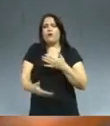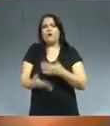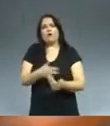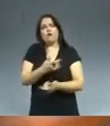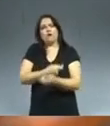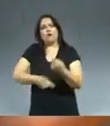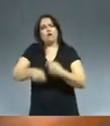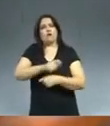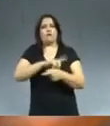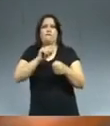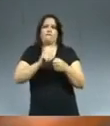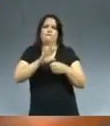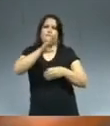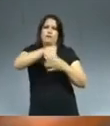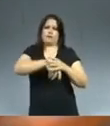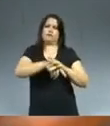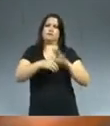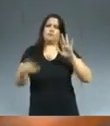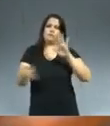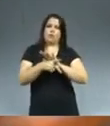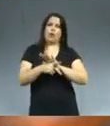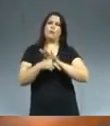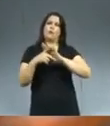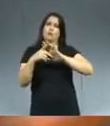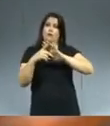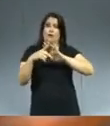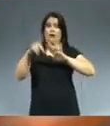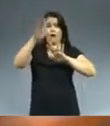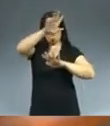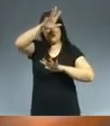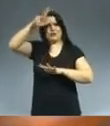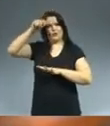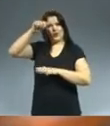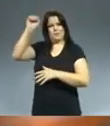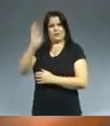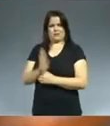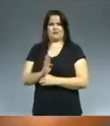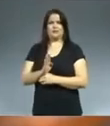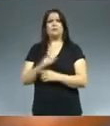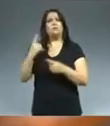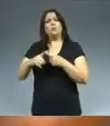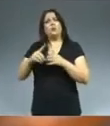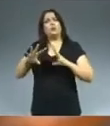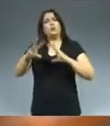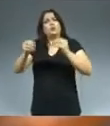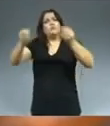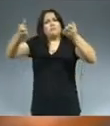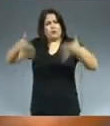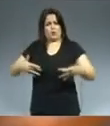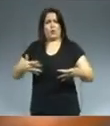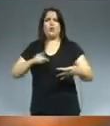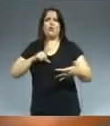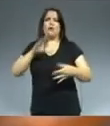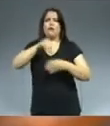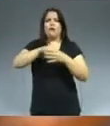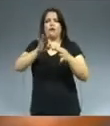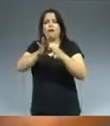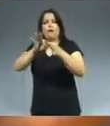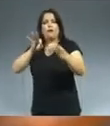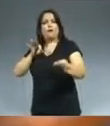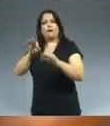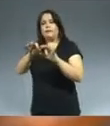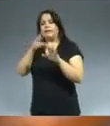negócio que fosse realizado dentro da Amazônia brasileira é porque como tu mesmo disseste as